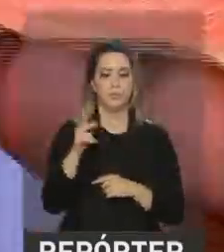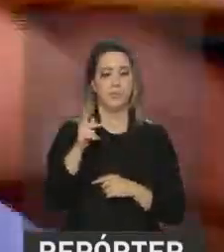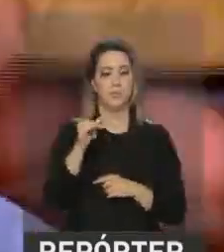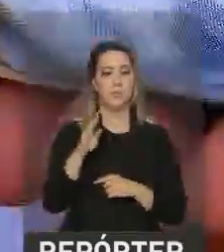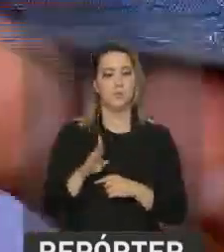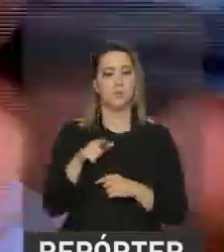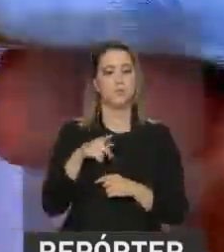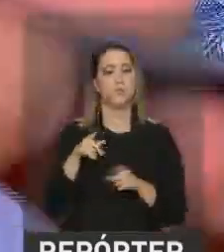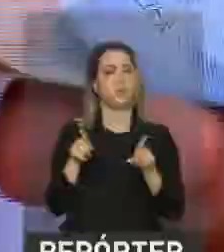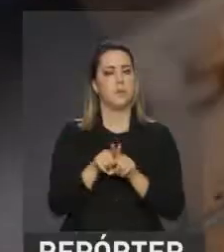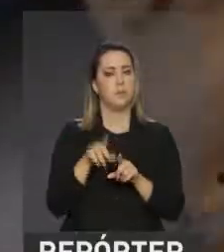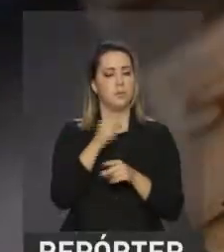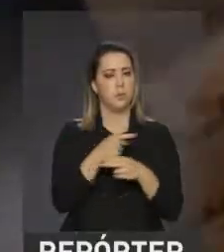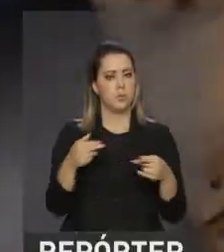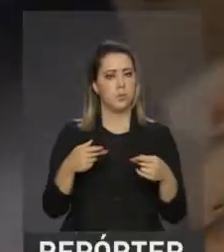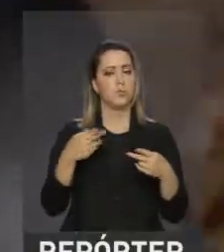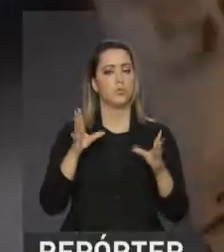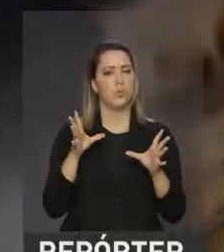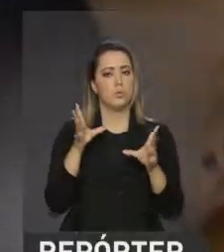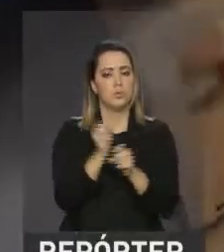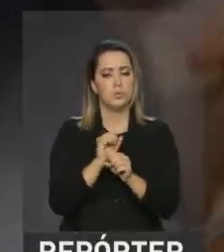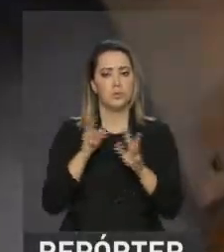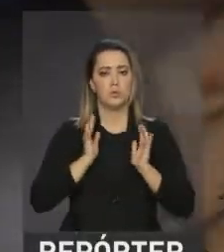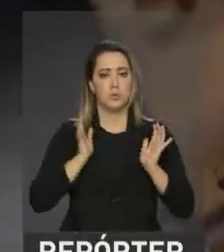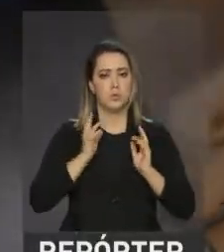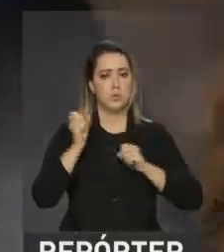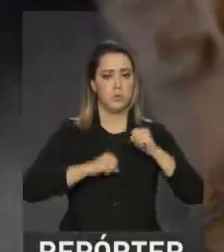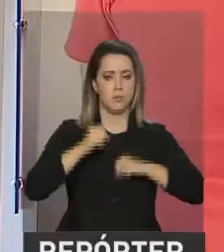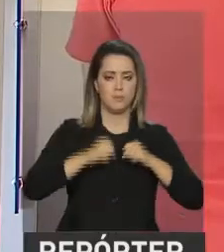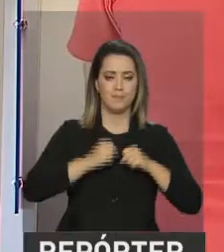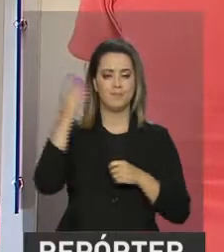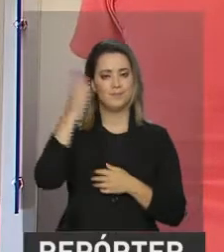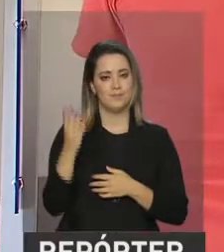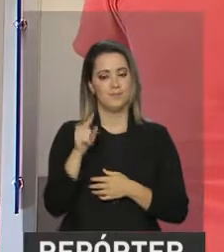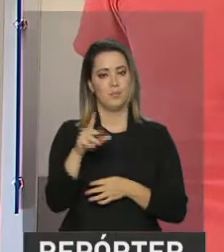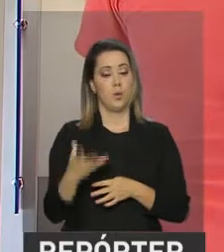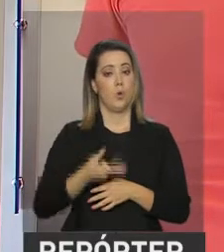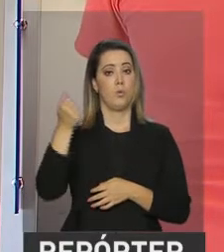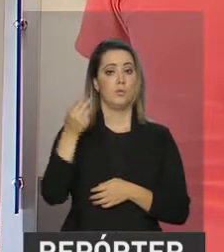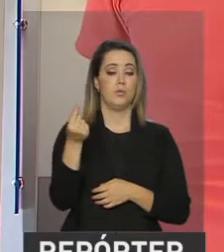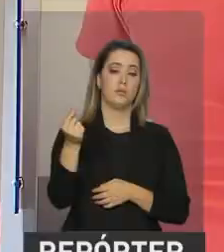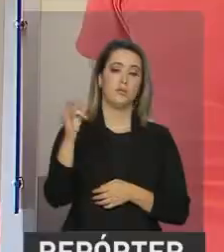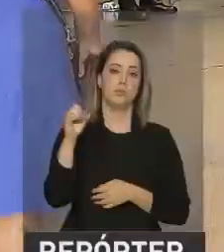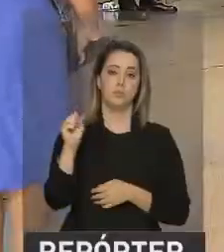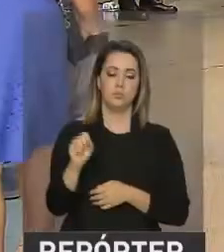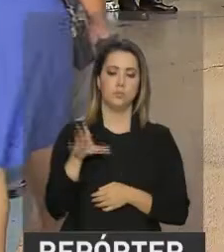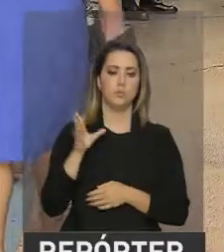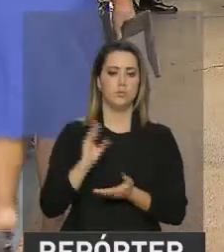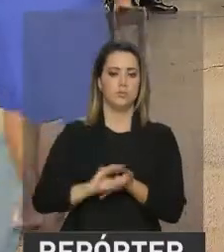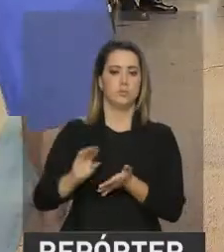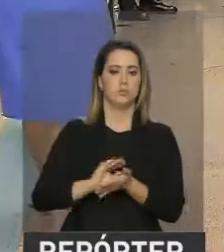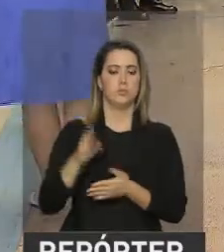o produto interno bruto que é a soma de toda a riqueza produzida no país com o saque nas contas inativas foram